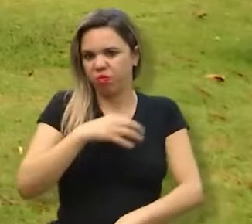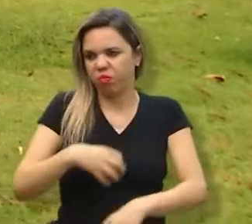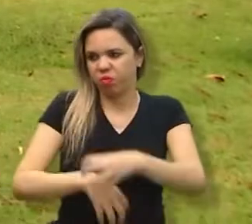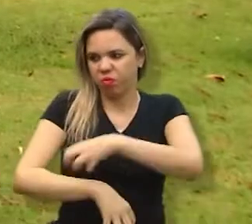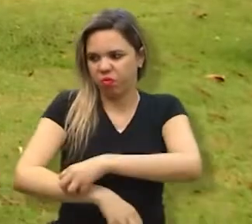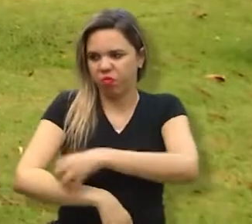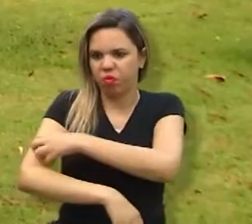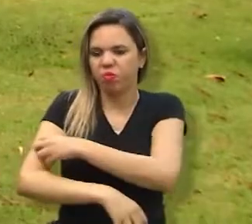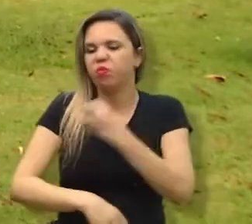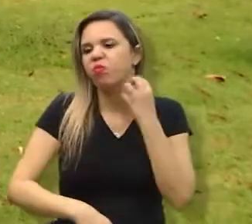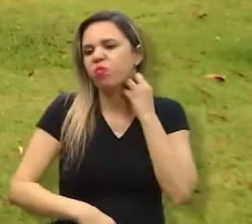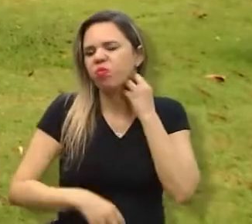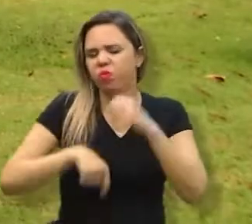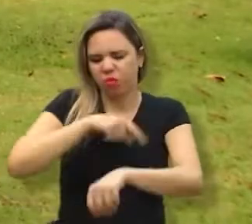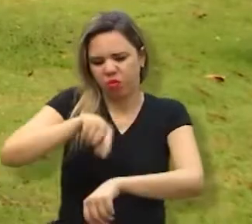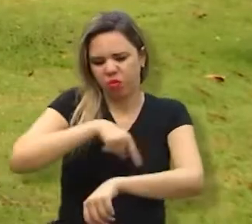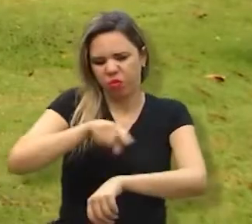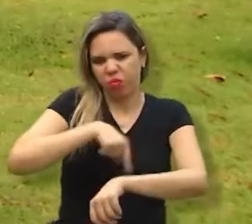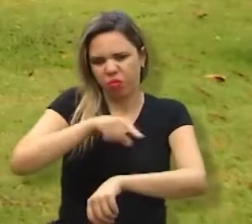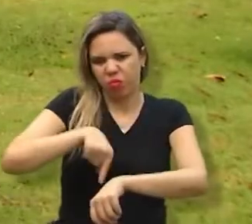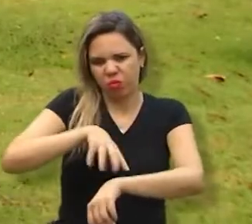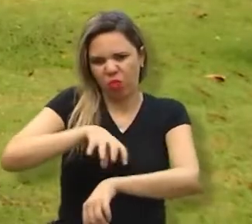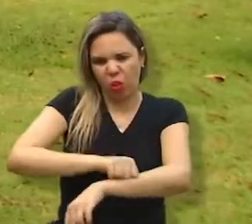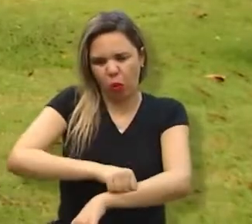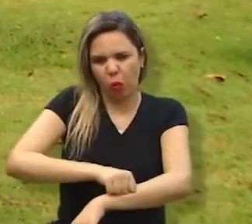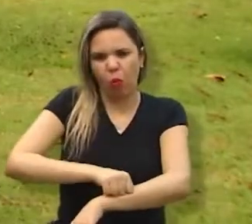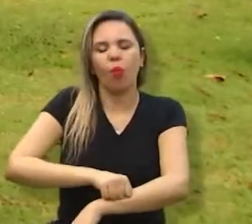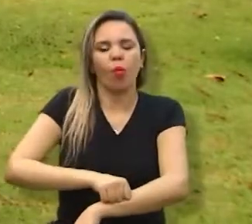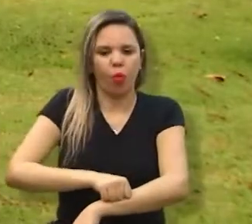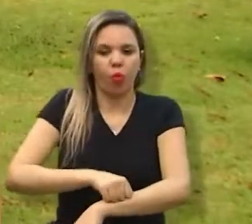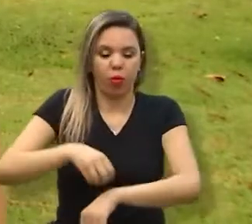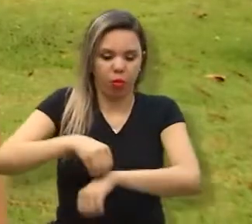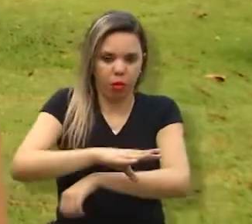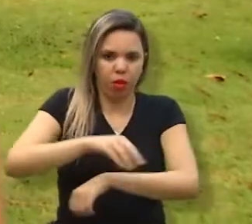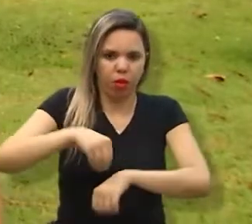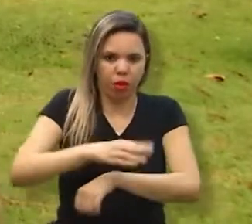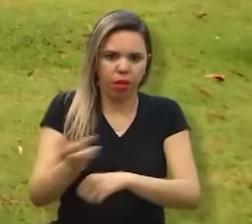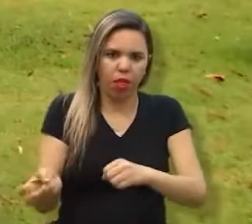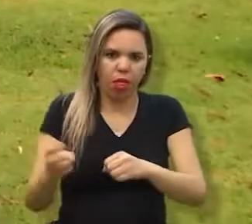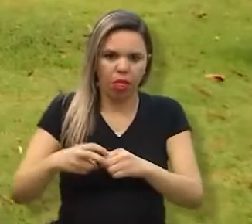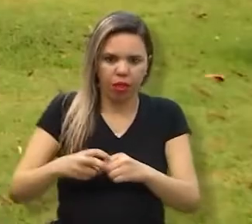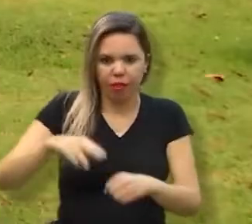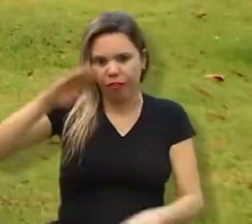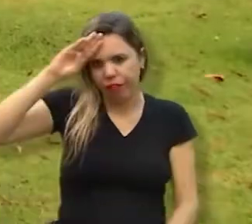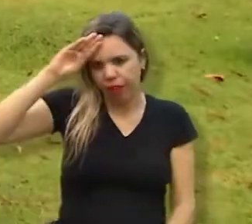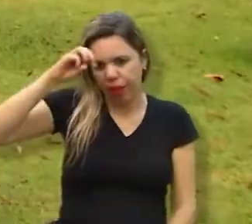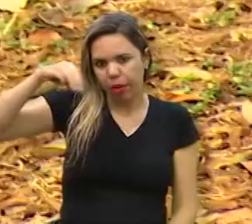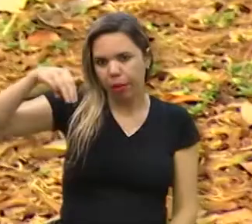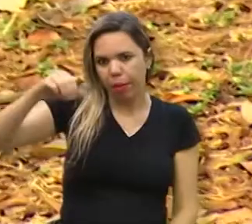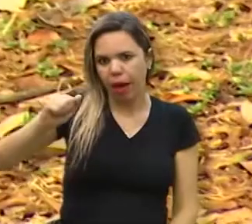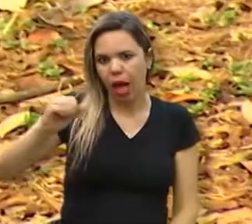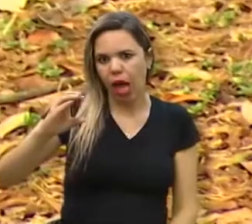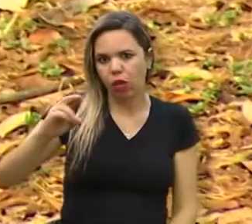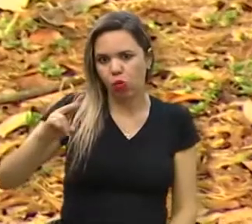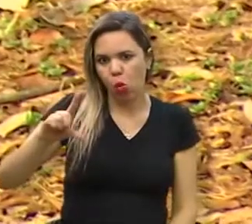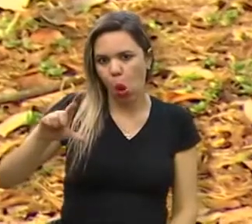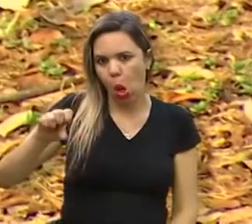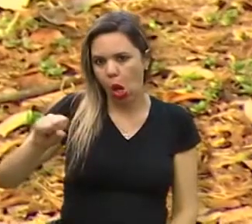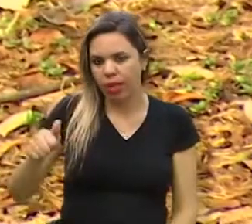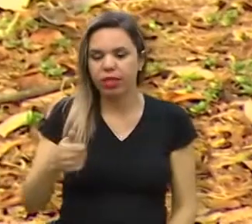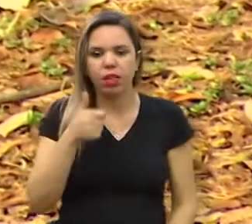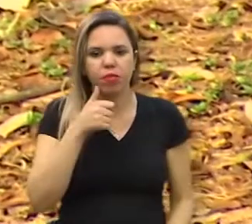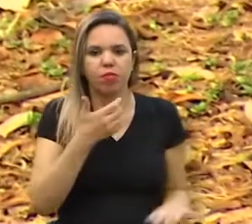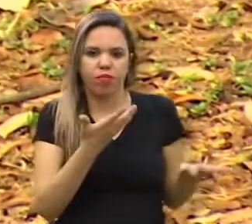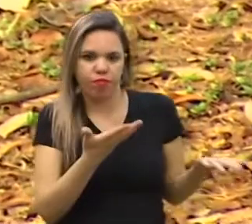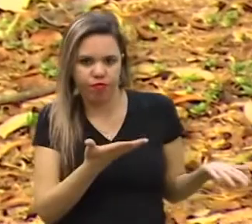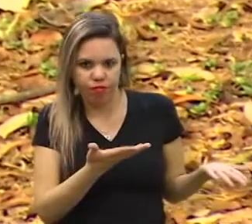quente do corpo e fica várias horas ali parasitando a pessoa, podendo transmitir a bactéria causadora da febre maculosa. É que as